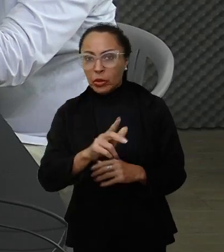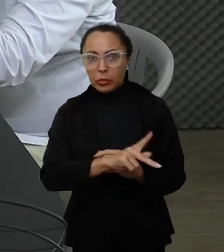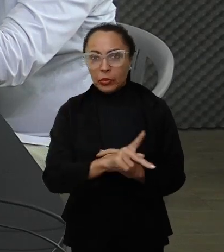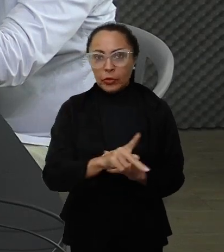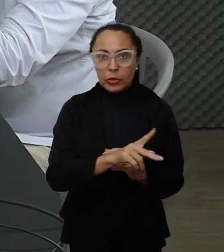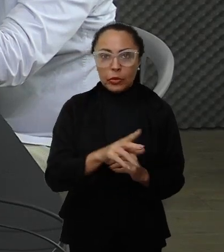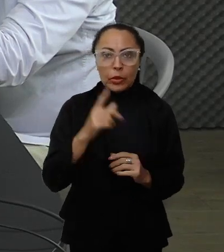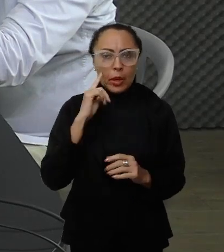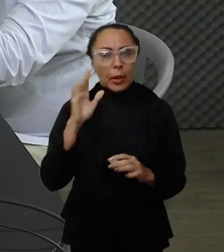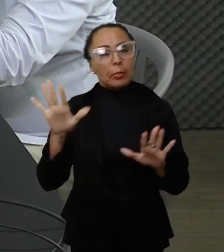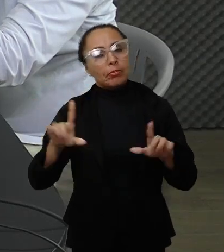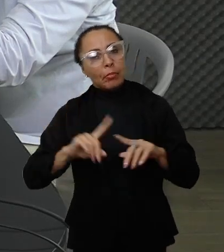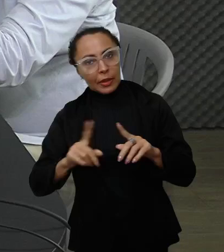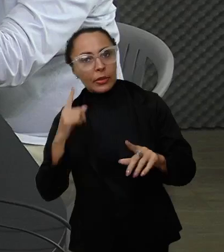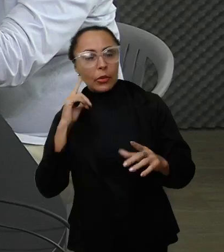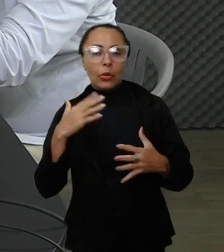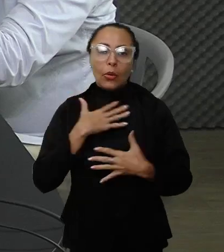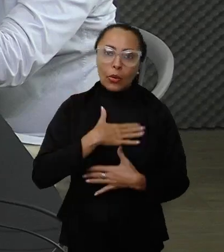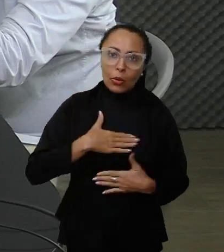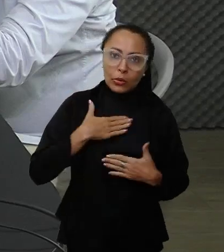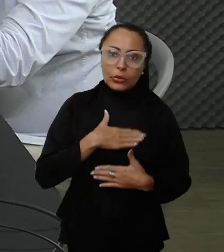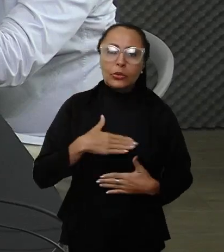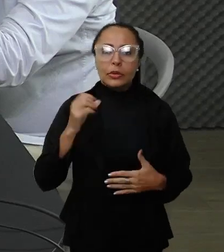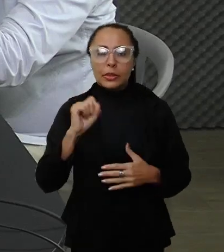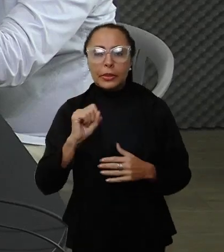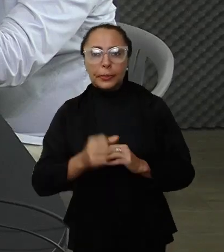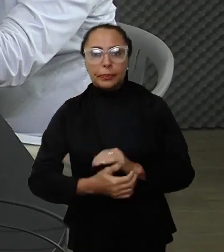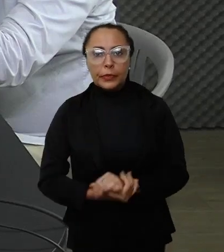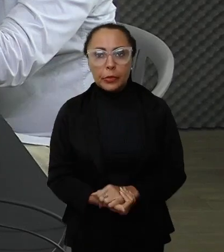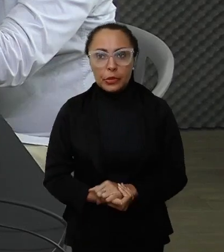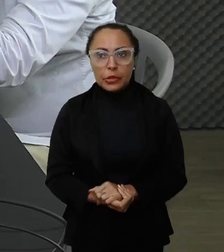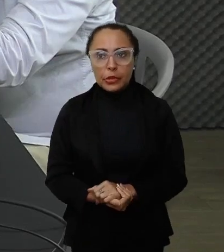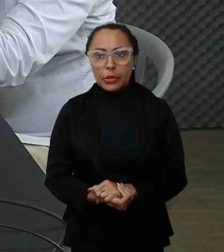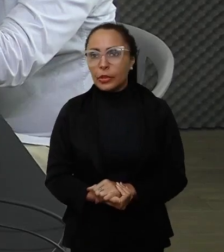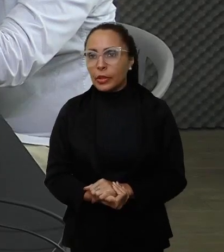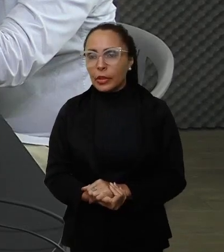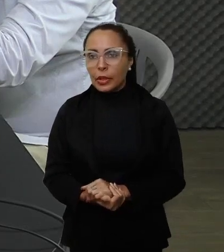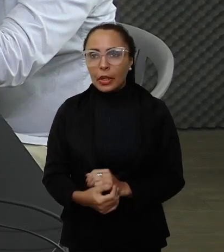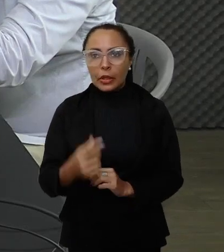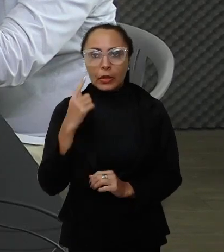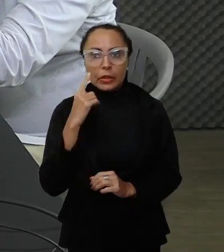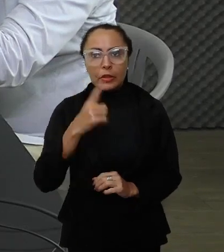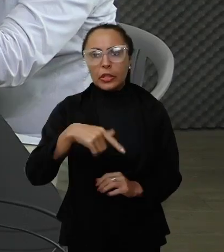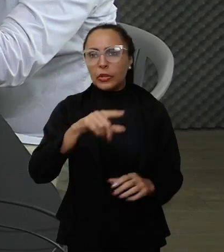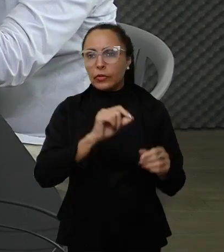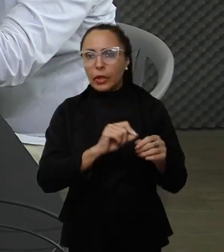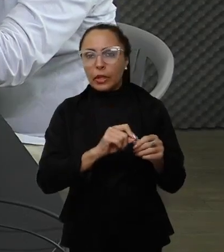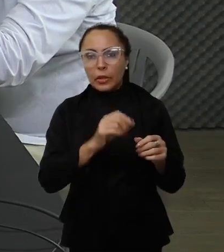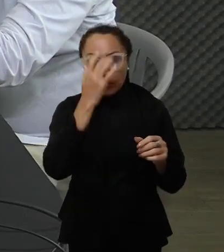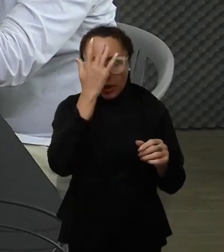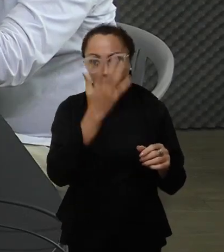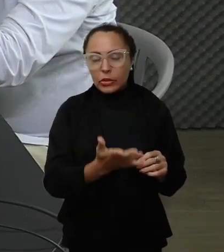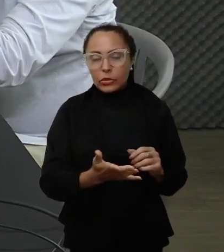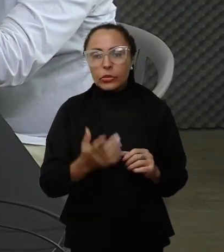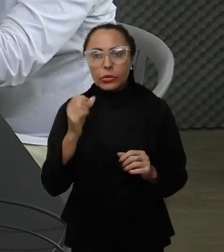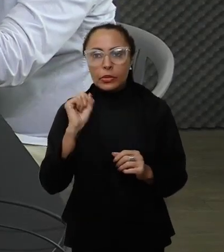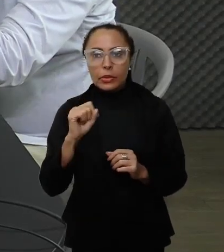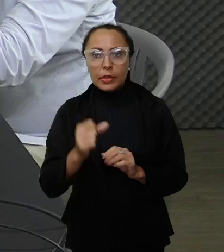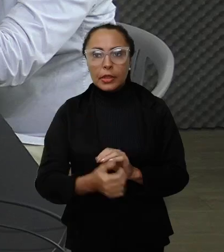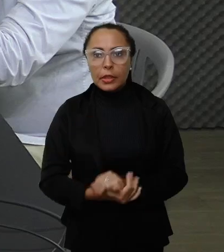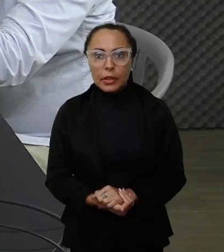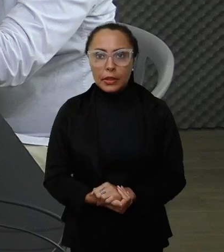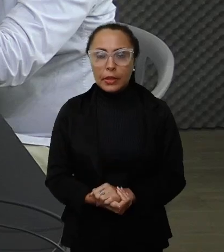Mas eu gosto muito. Eu entendo assim, quando a gente gosta do que a gente faz, fica tão fácil Sim. da gente, né,